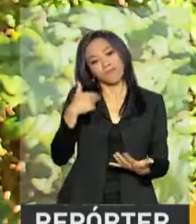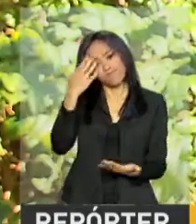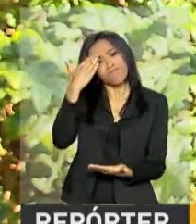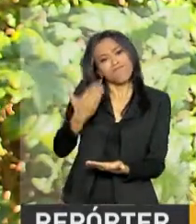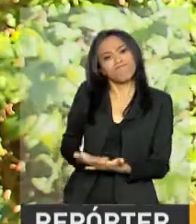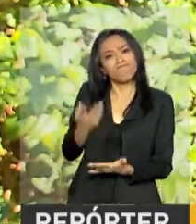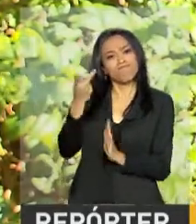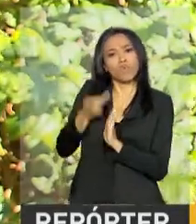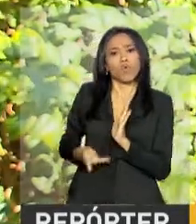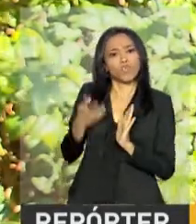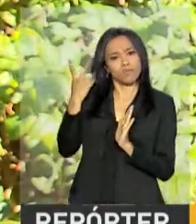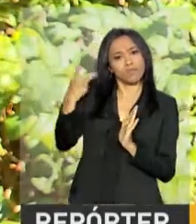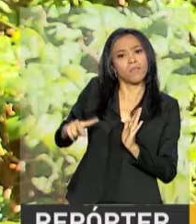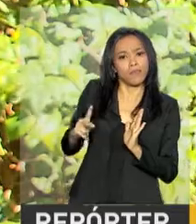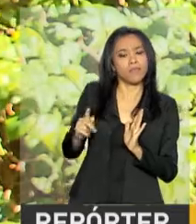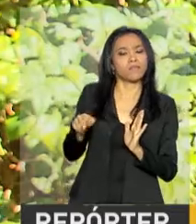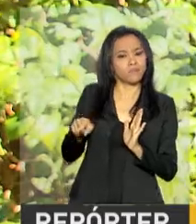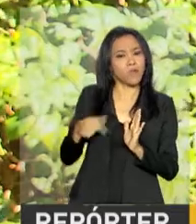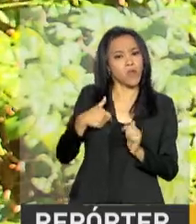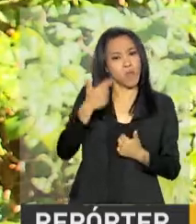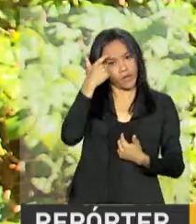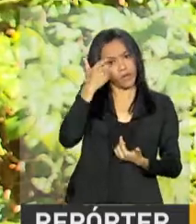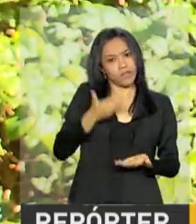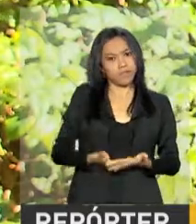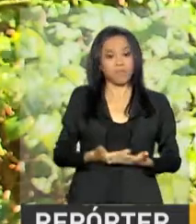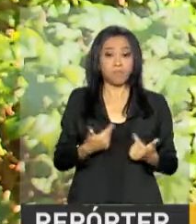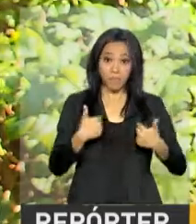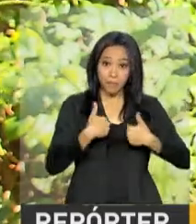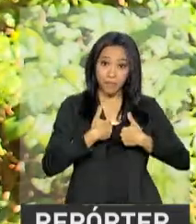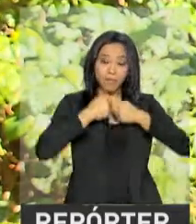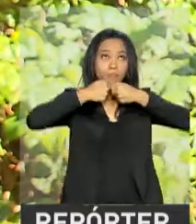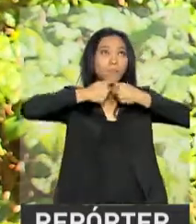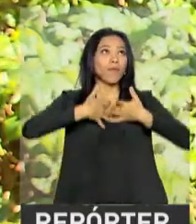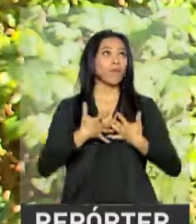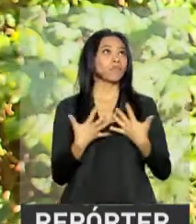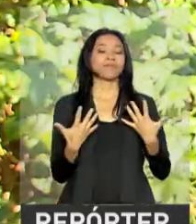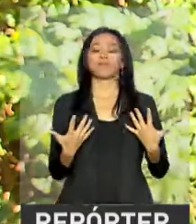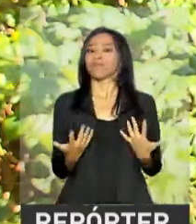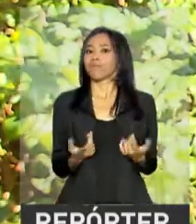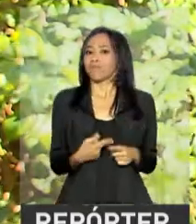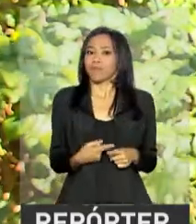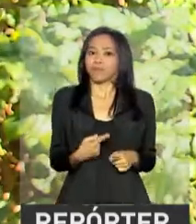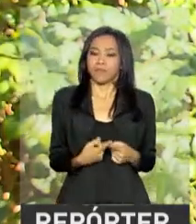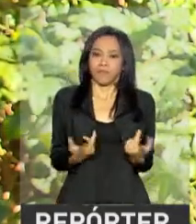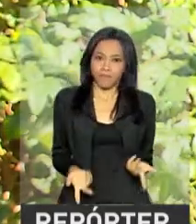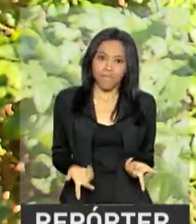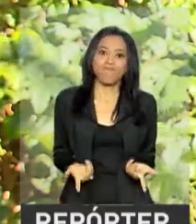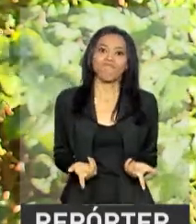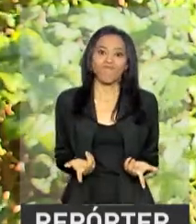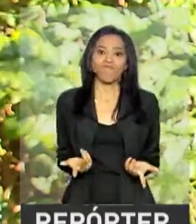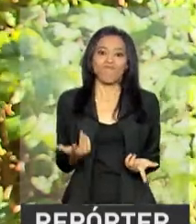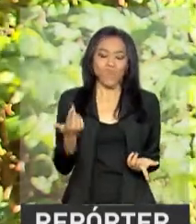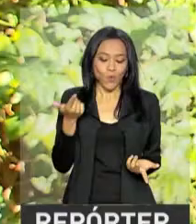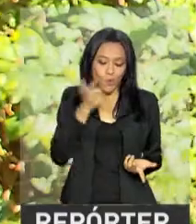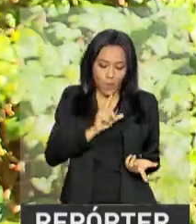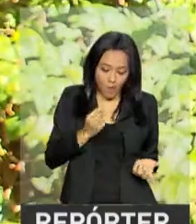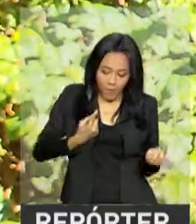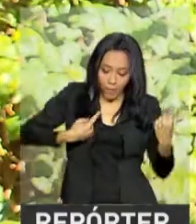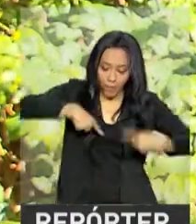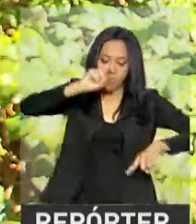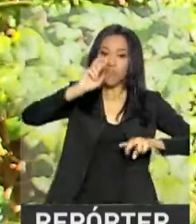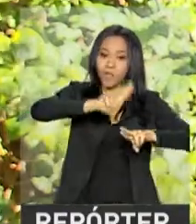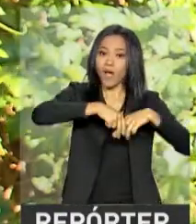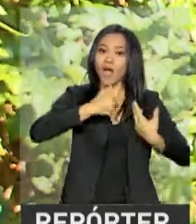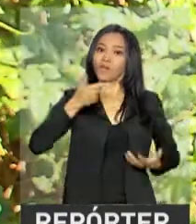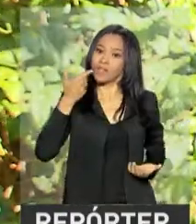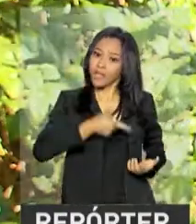deles etá nem foi uma bênção porque a gente deu um pontapé na vida foi mesmo maracujá